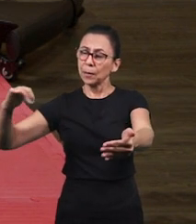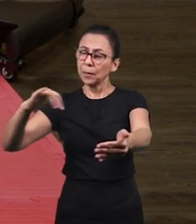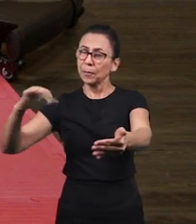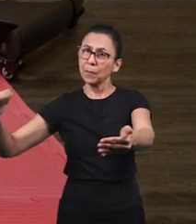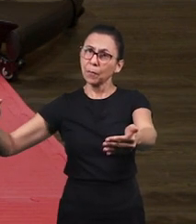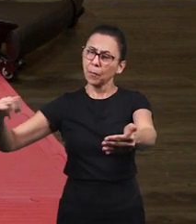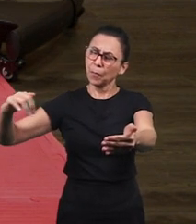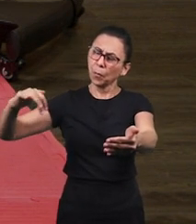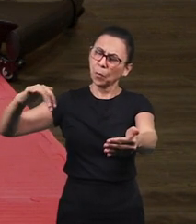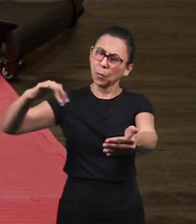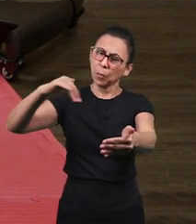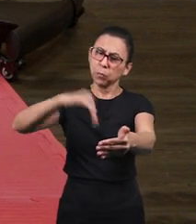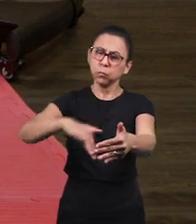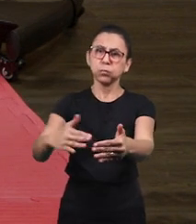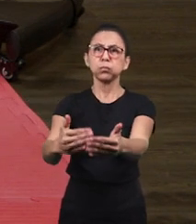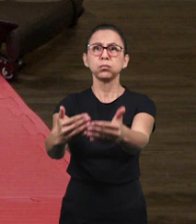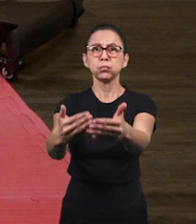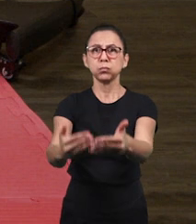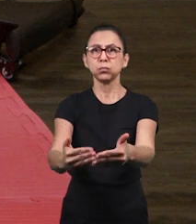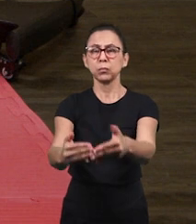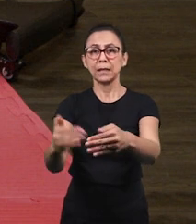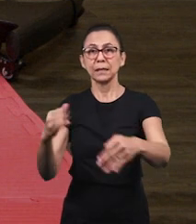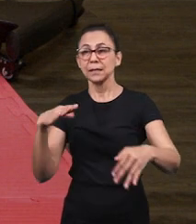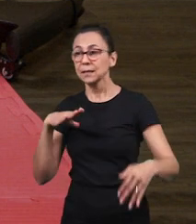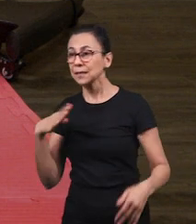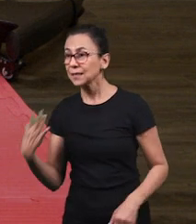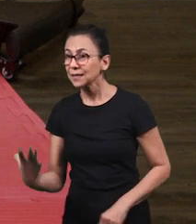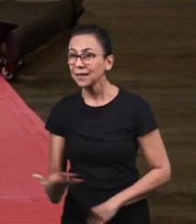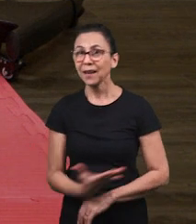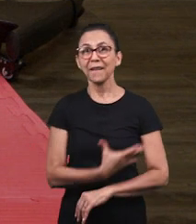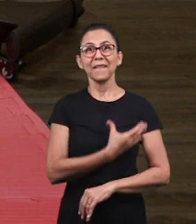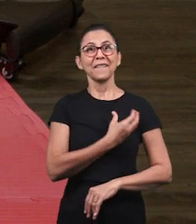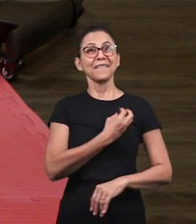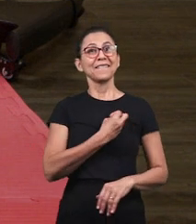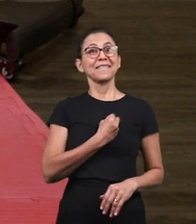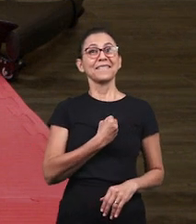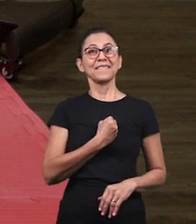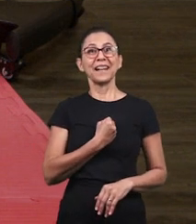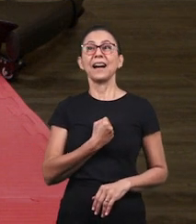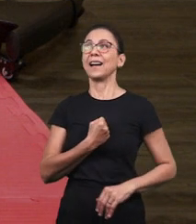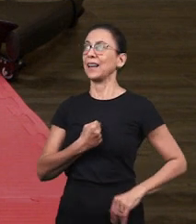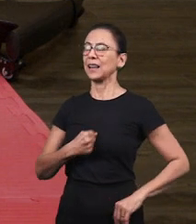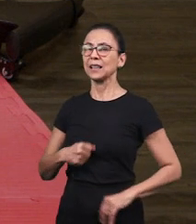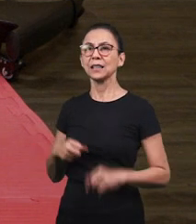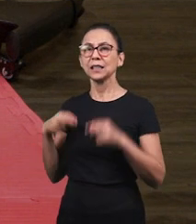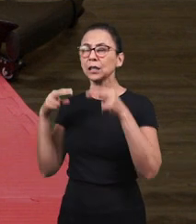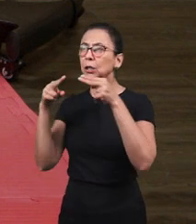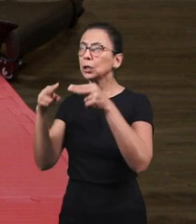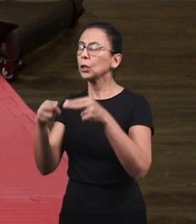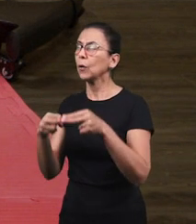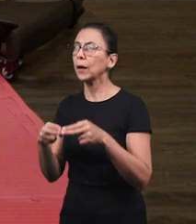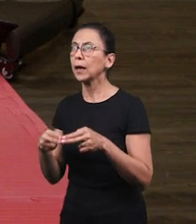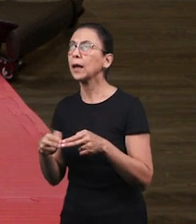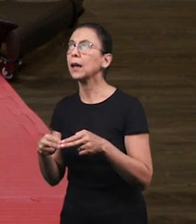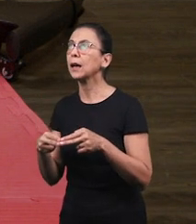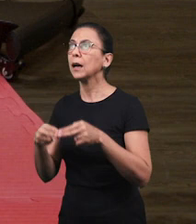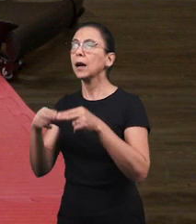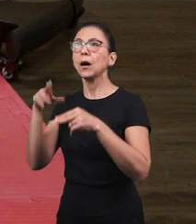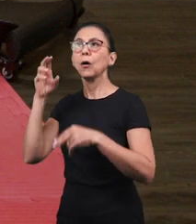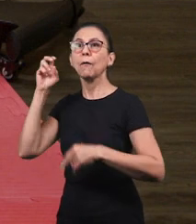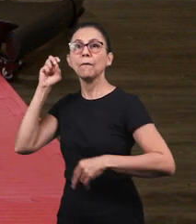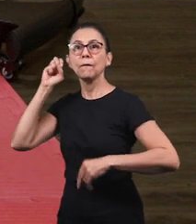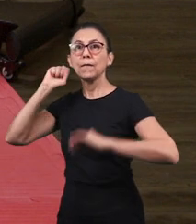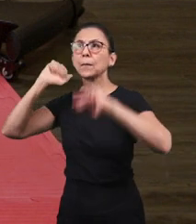esposa, os seus filhos, e vocês serão salvos. Noé ouviu a voz de Deus e